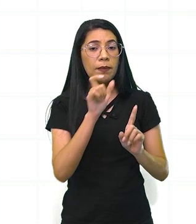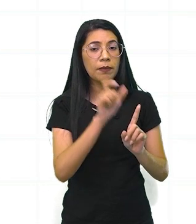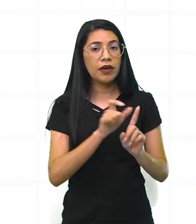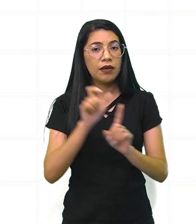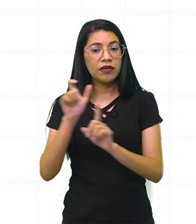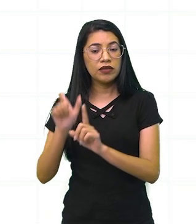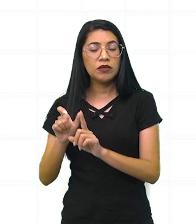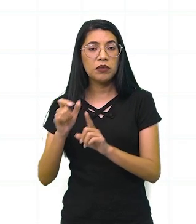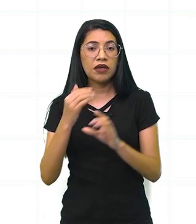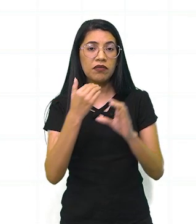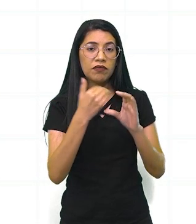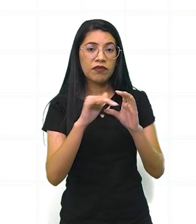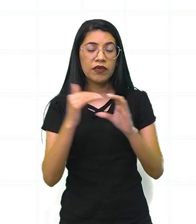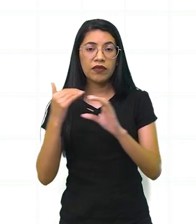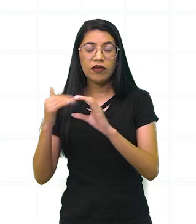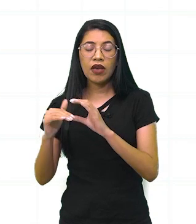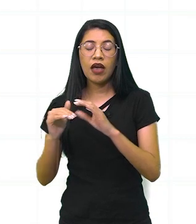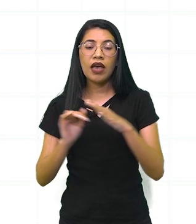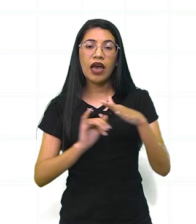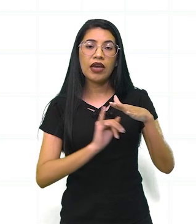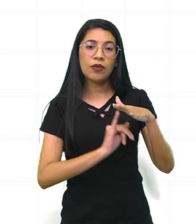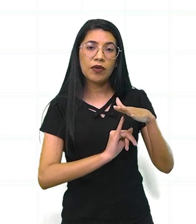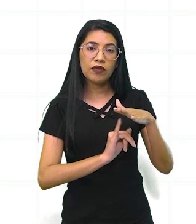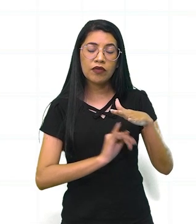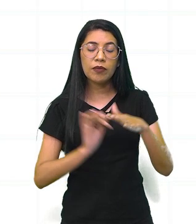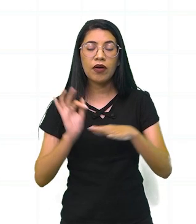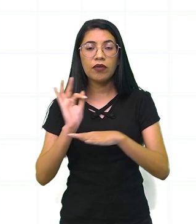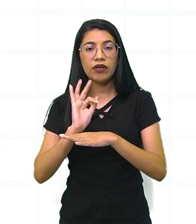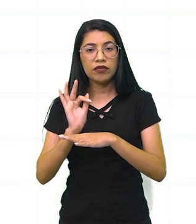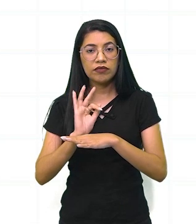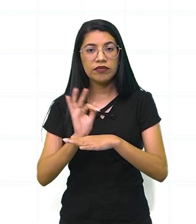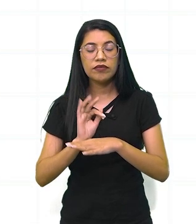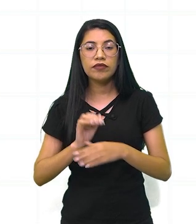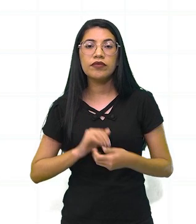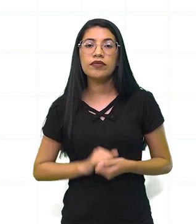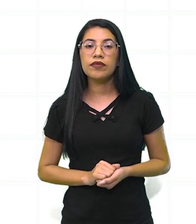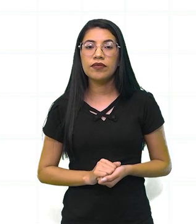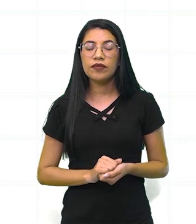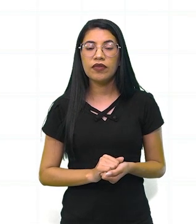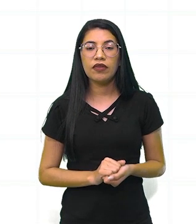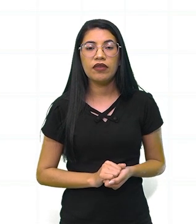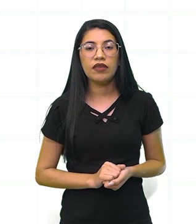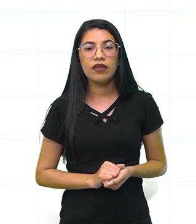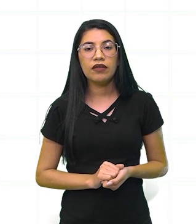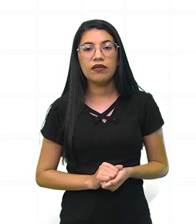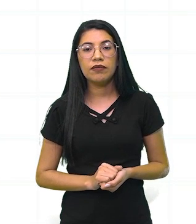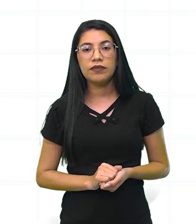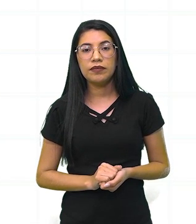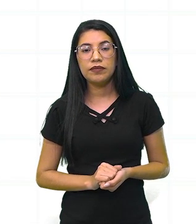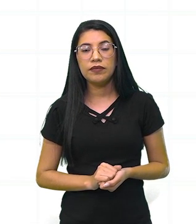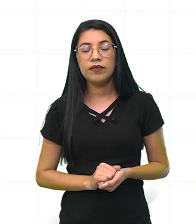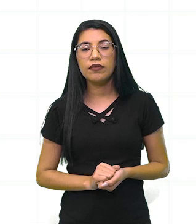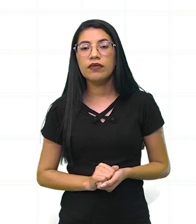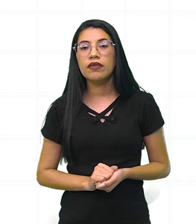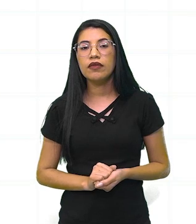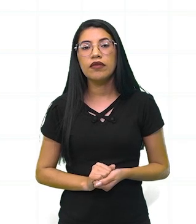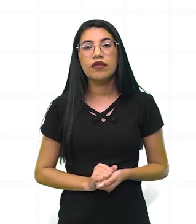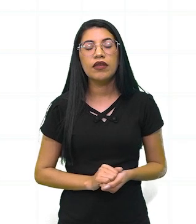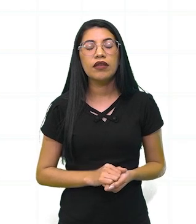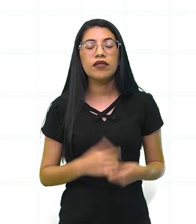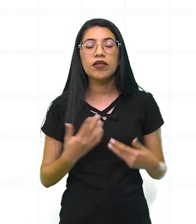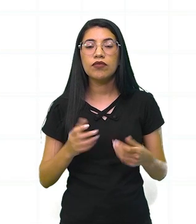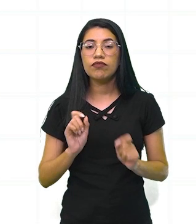se comunicar uma mais formal e a outra mais normal tá bom então ele estava diante de